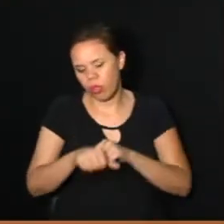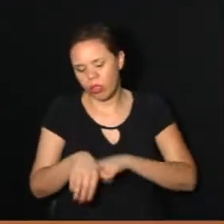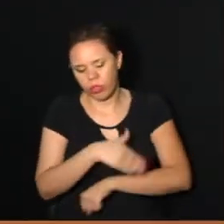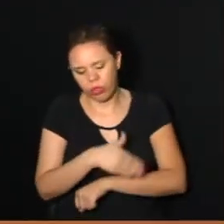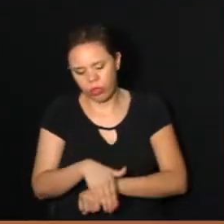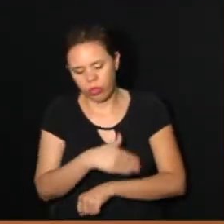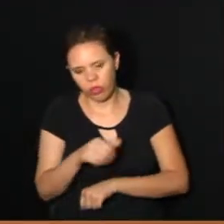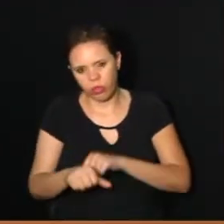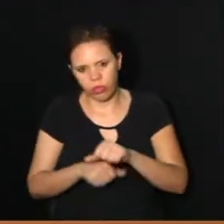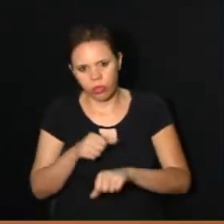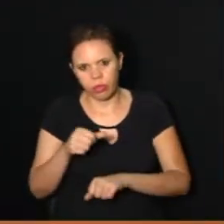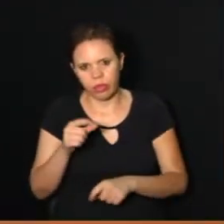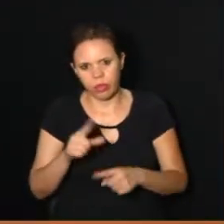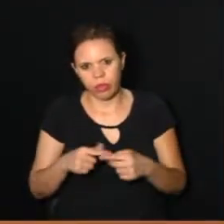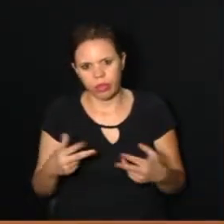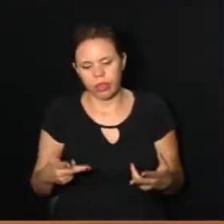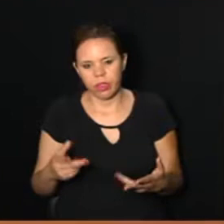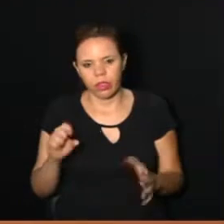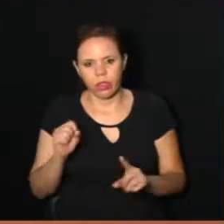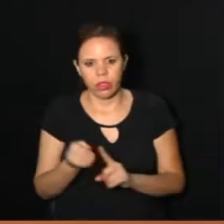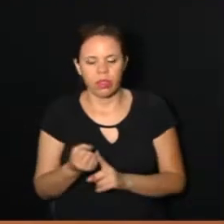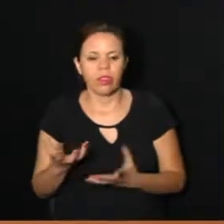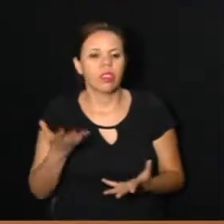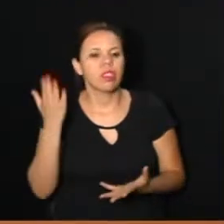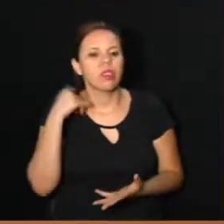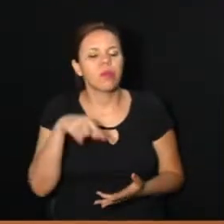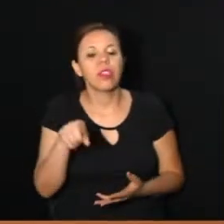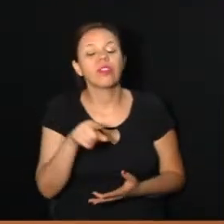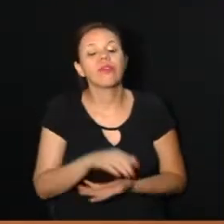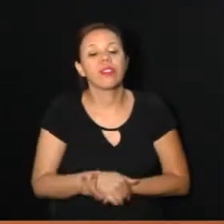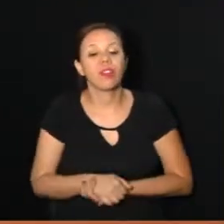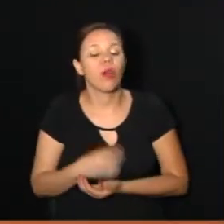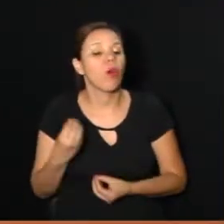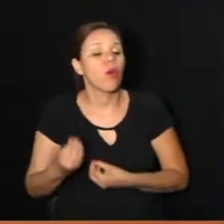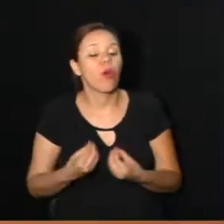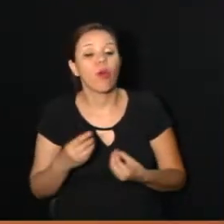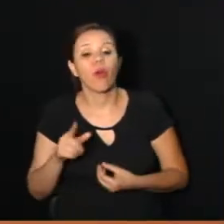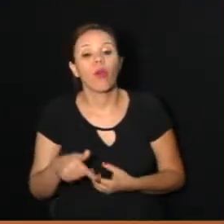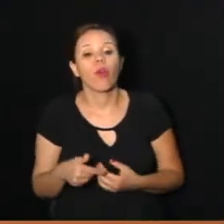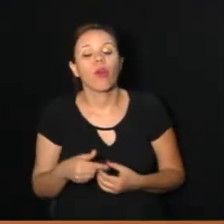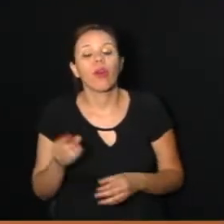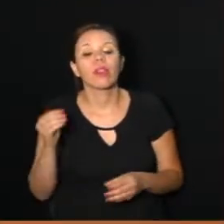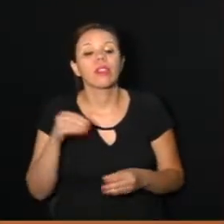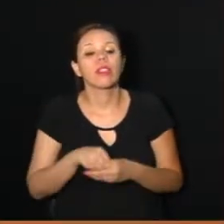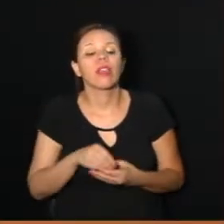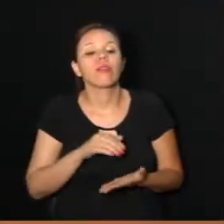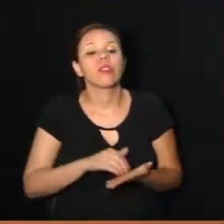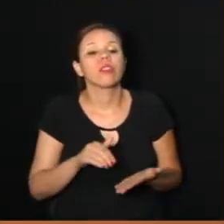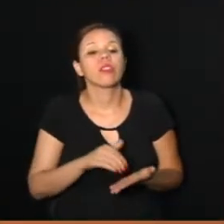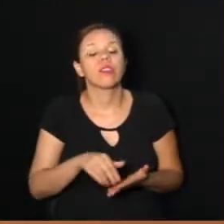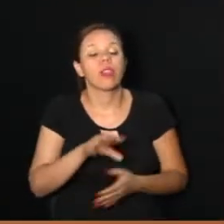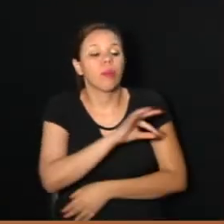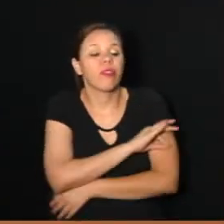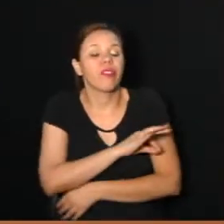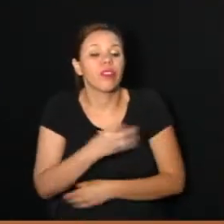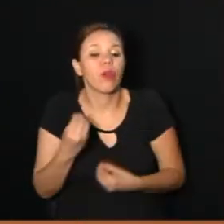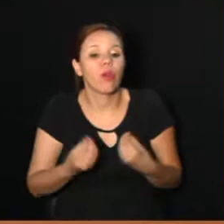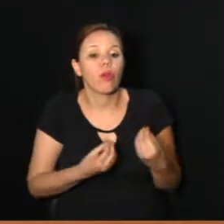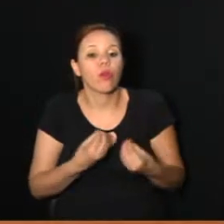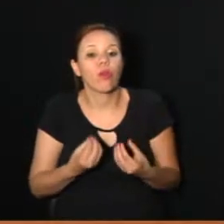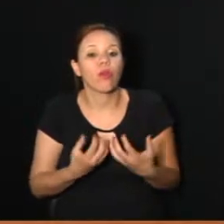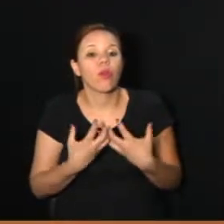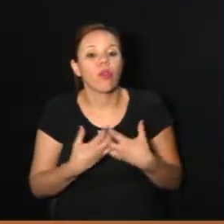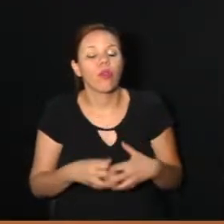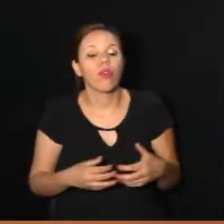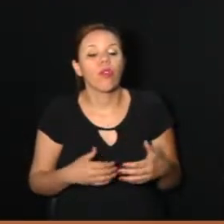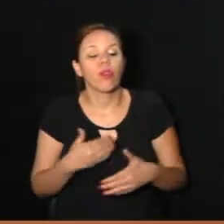uma mudança de objeto social. Eu queria saber de você como que está isso internamente na prefeitura, como está sendo